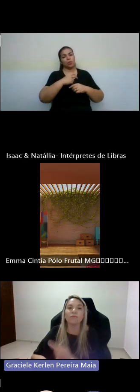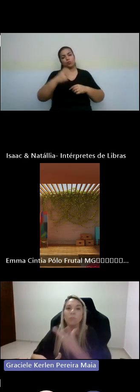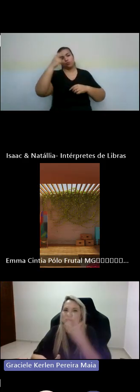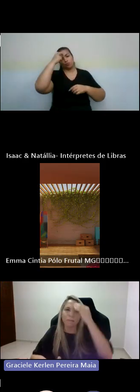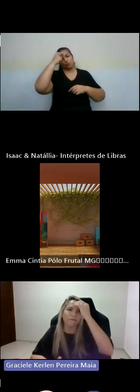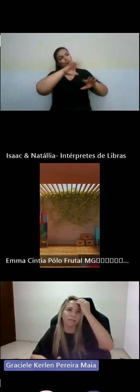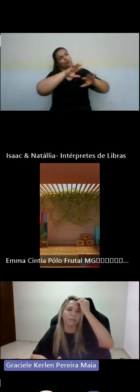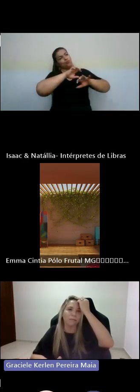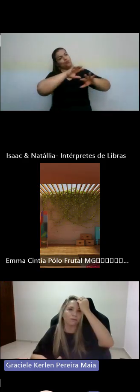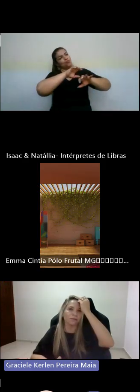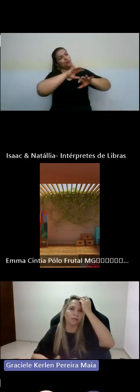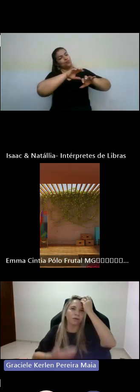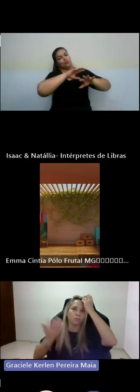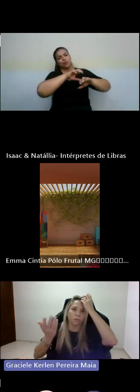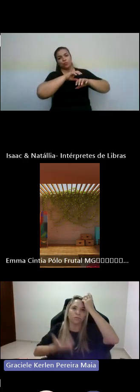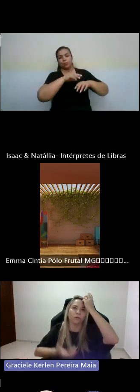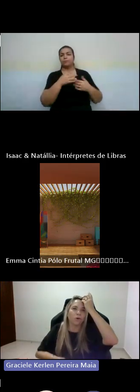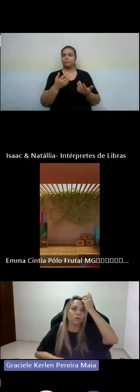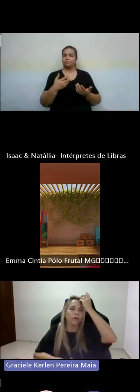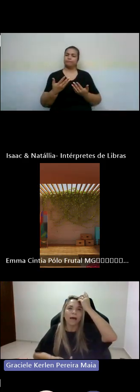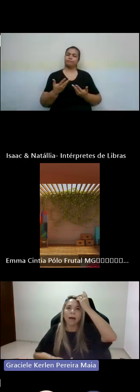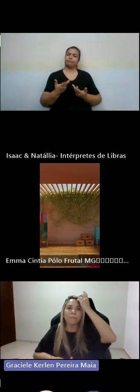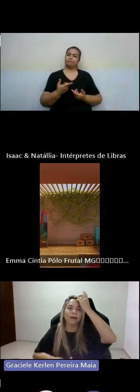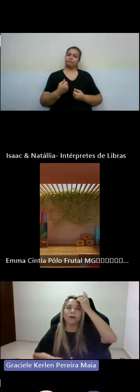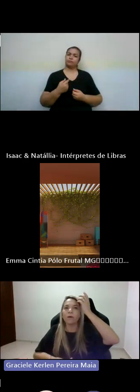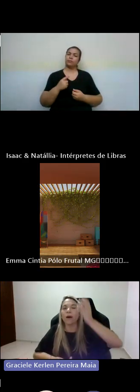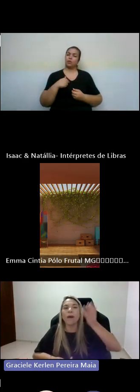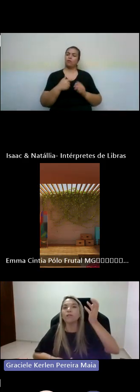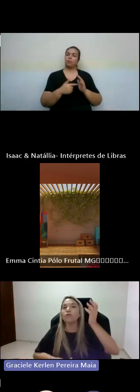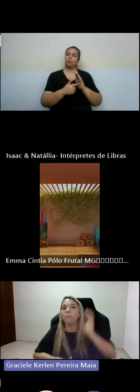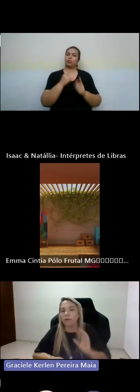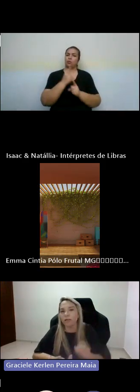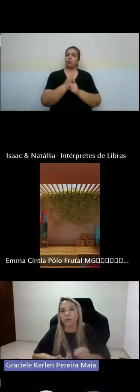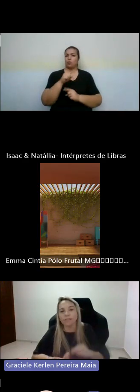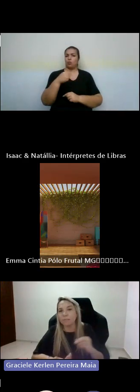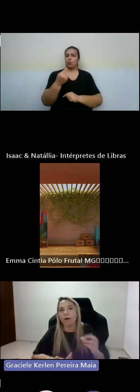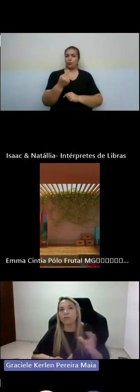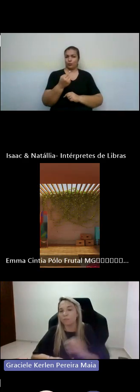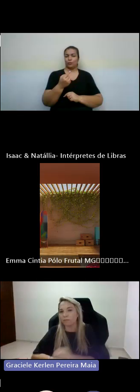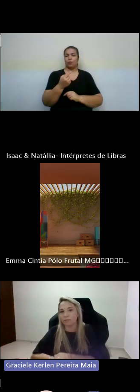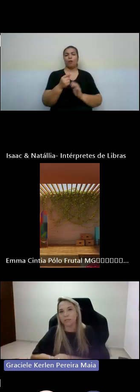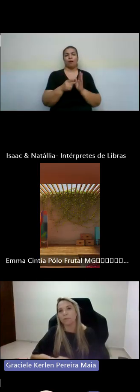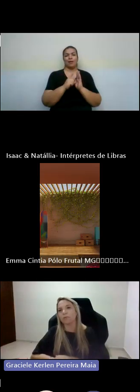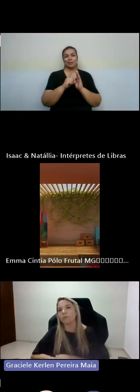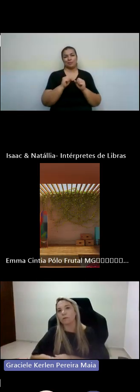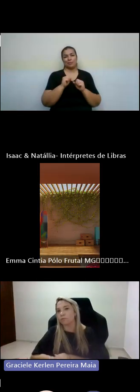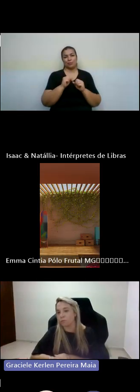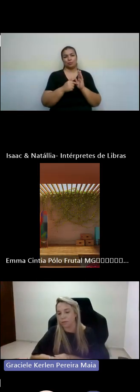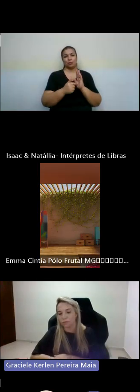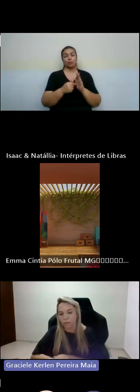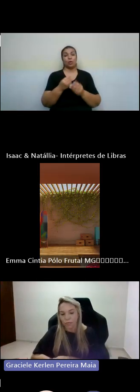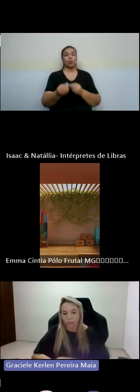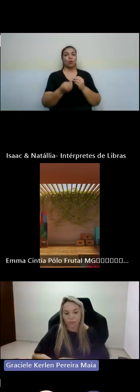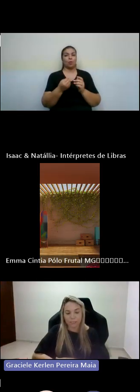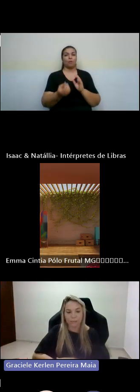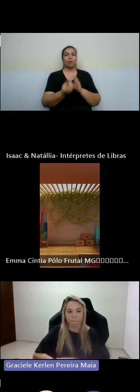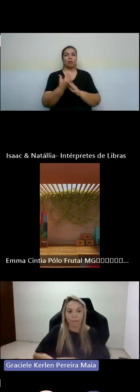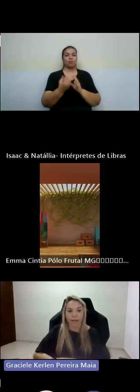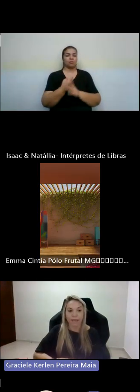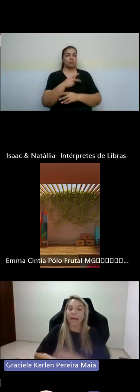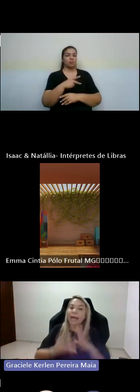sabe, gente? Eu vou mostrar para vocês no nosso próximo encontro. Eu entro um pouquinho antes e mostro para vocês a produção dos meninos.